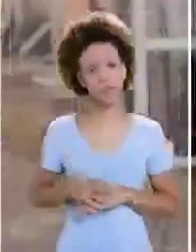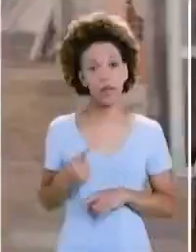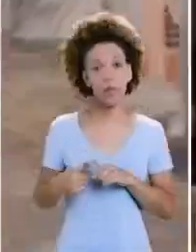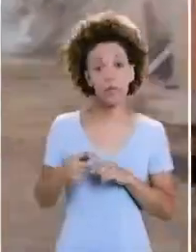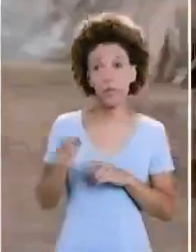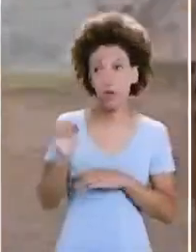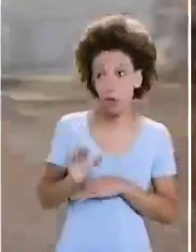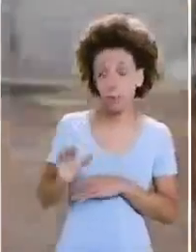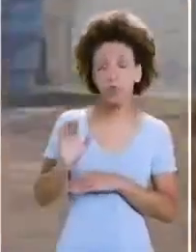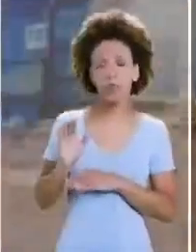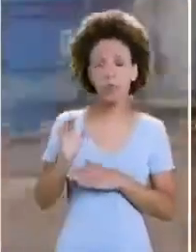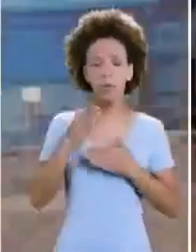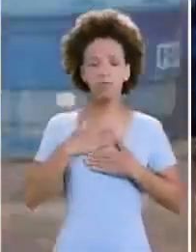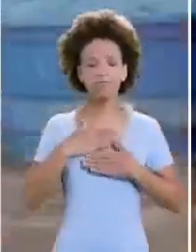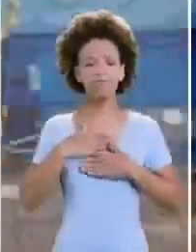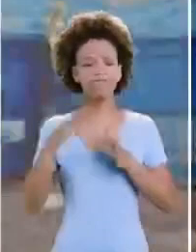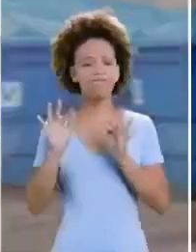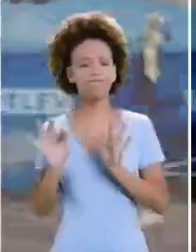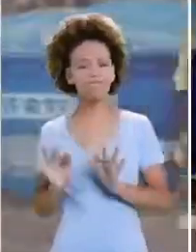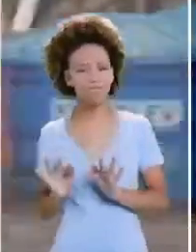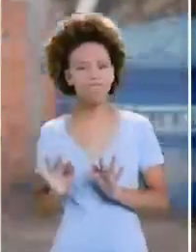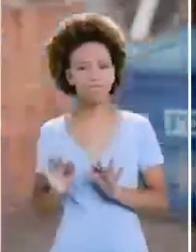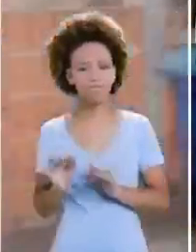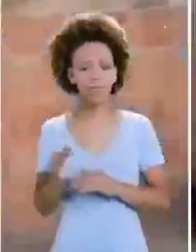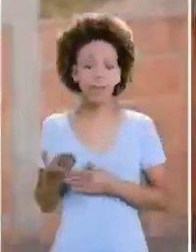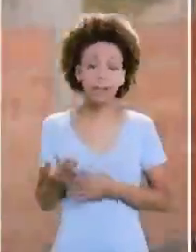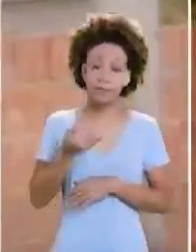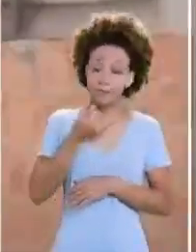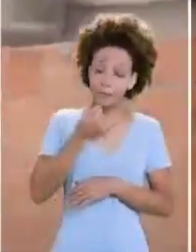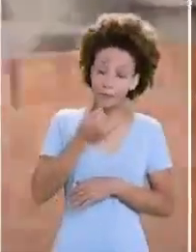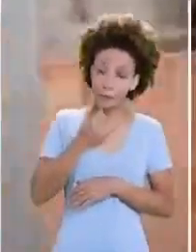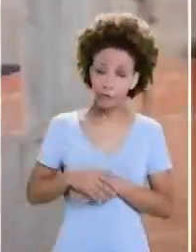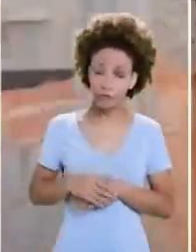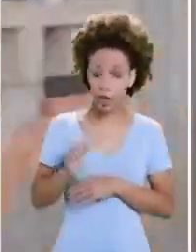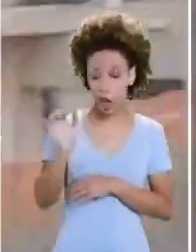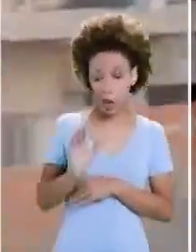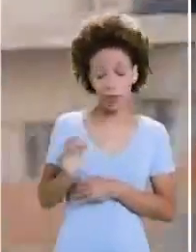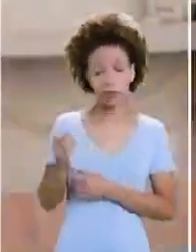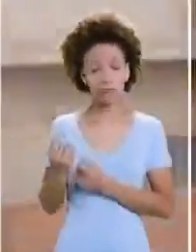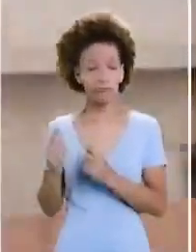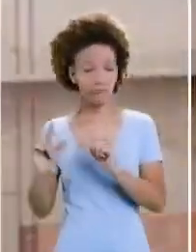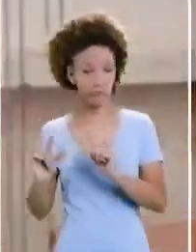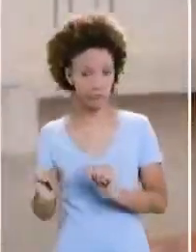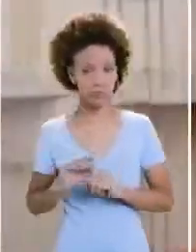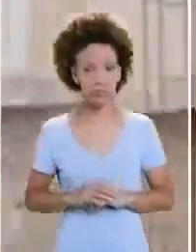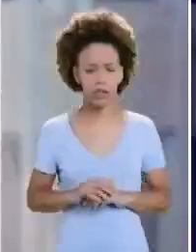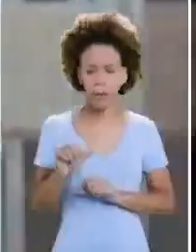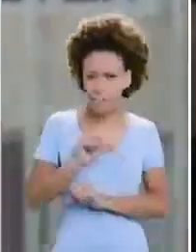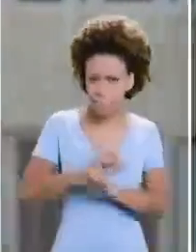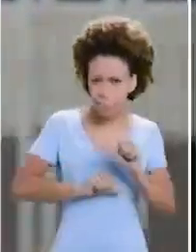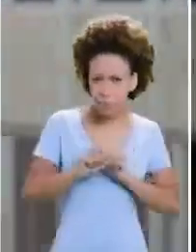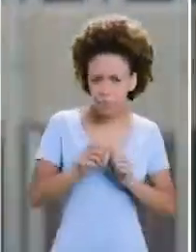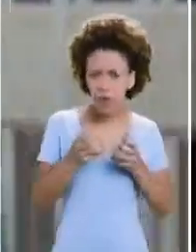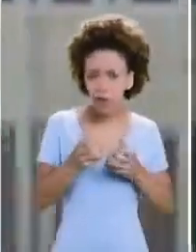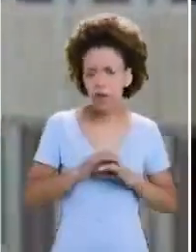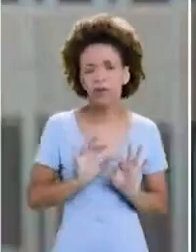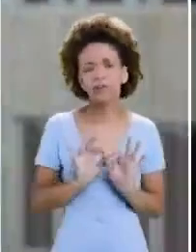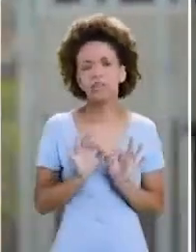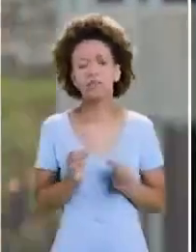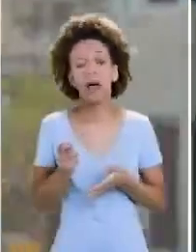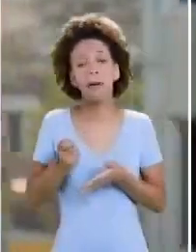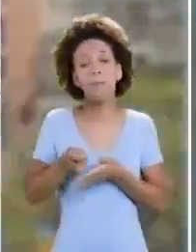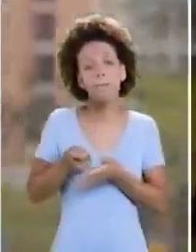esse, porque o Brasil que leva uma vida mais próspera e tranquila, infelizmente, é um Brasil para bem poucos. Para mudar isso, eu